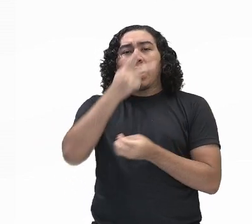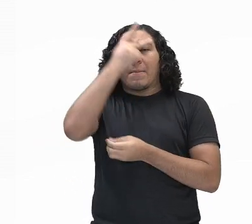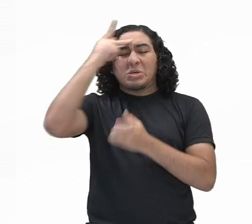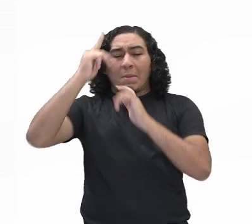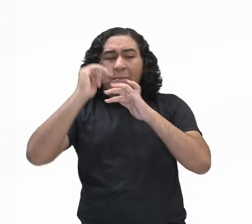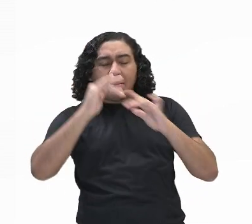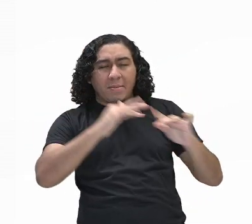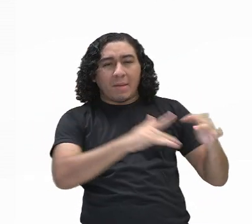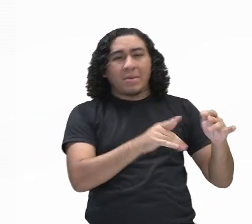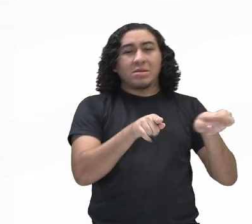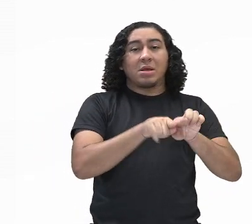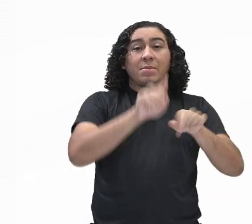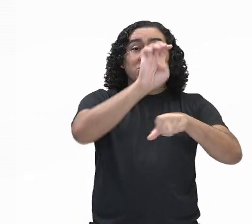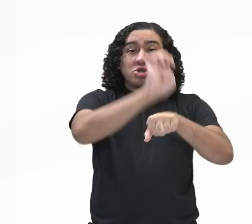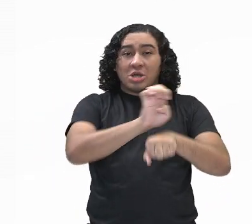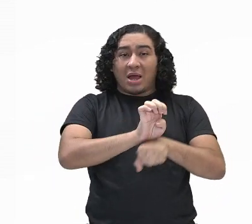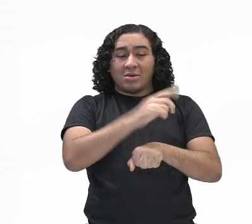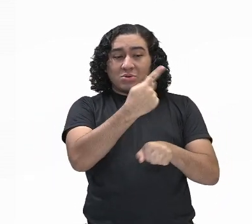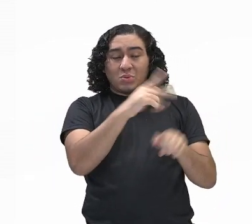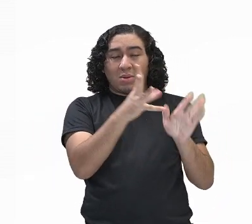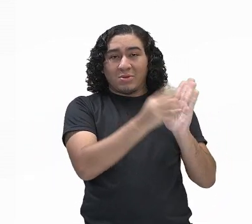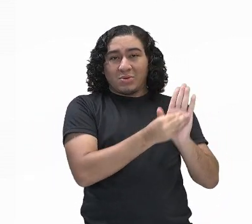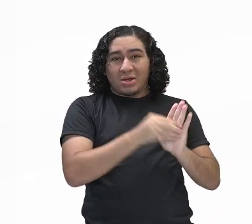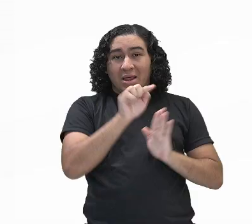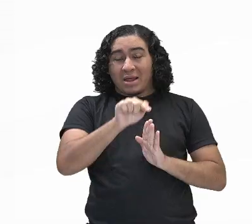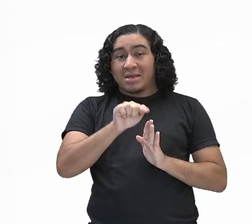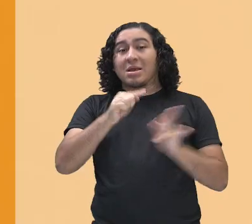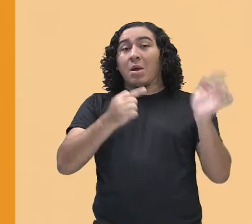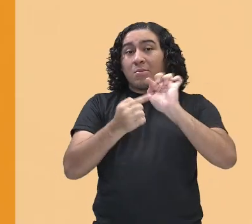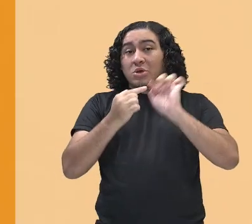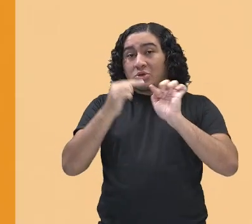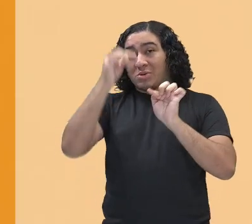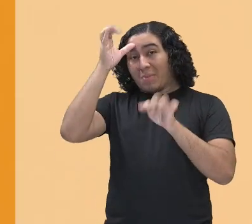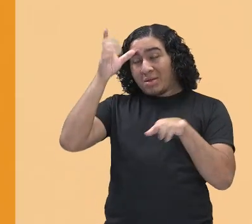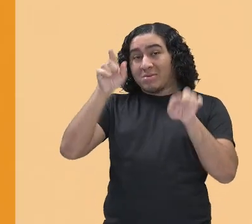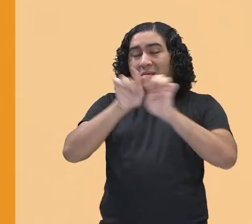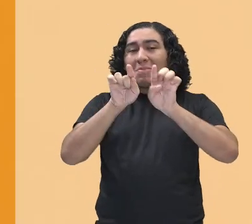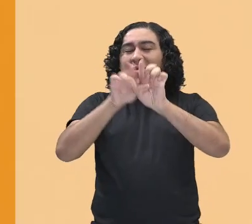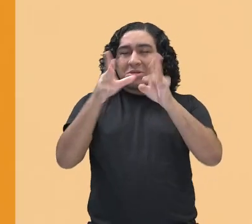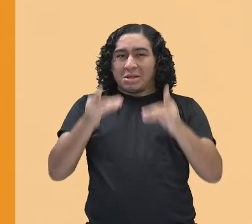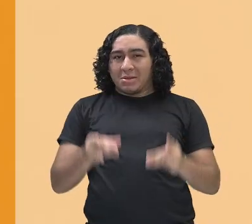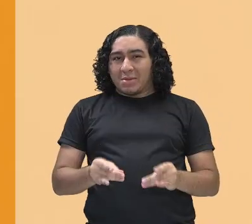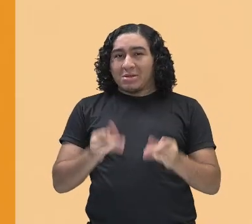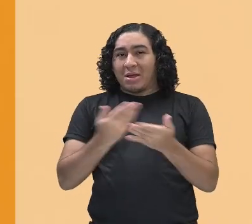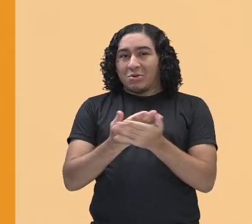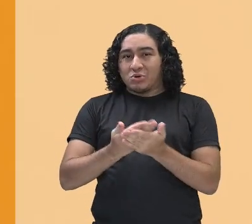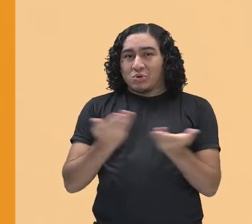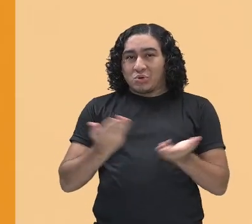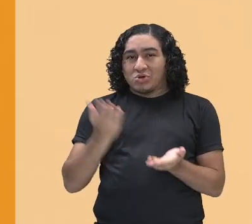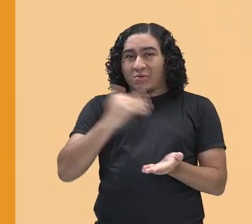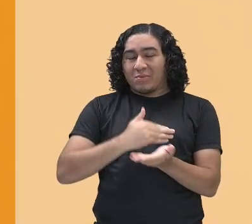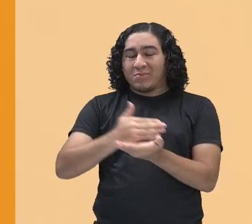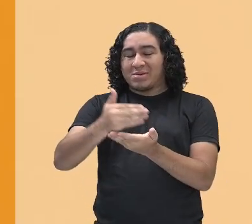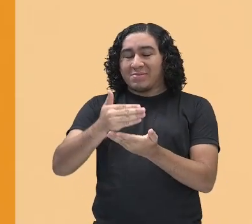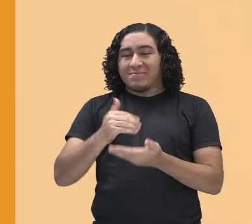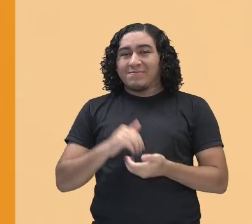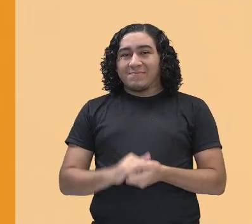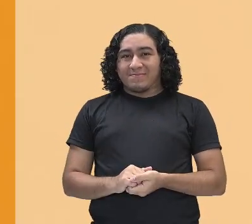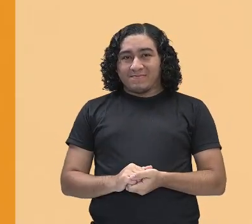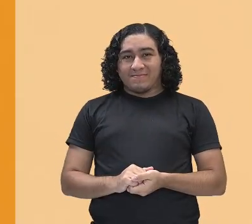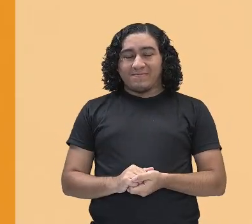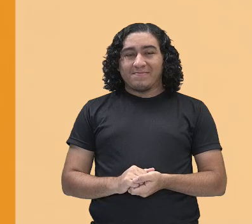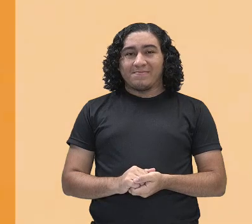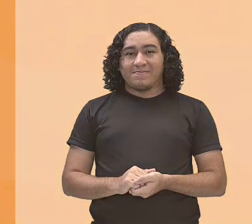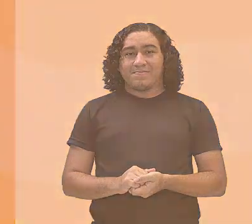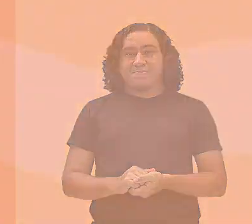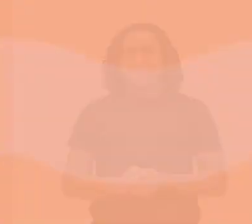que compõem a Amazônia. Então, esse é o nosso objeto de conhecimento e o detalhamento da nossa aula. Vamos aí para a nossa aula de número